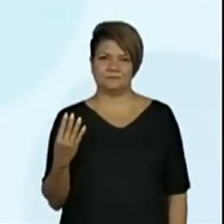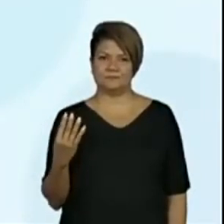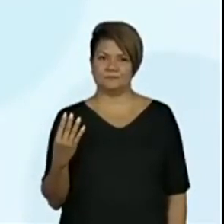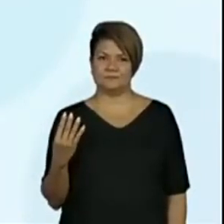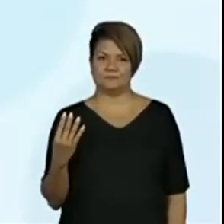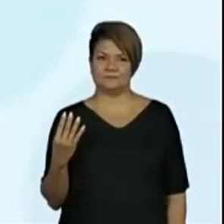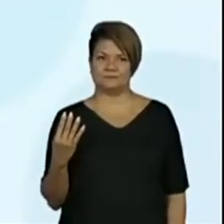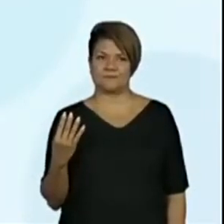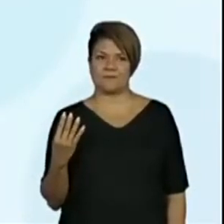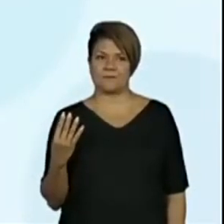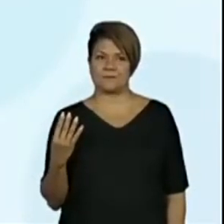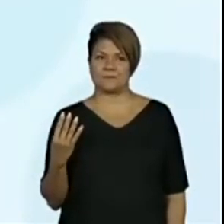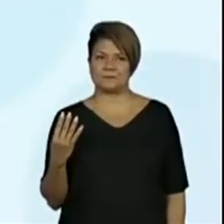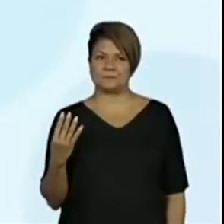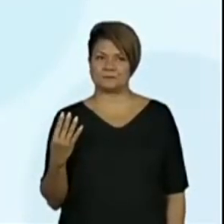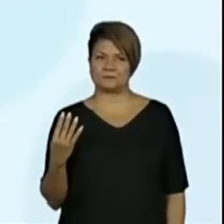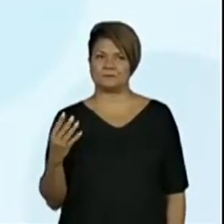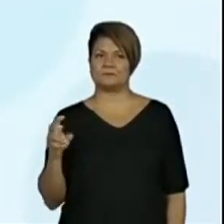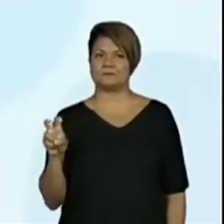quatro,